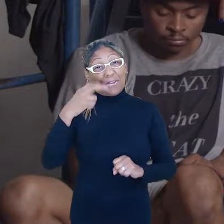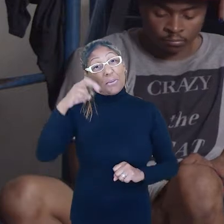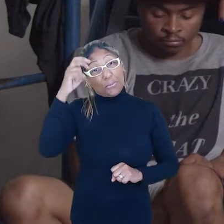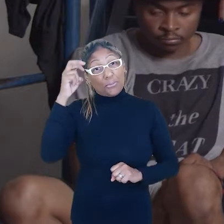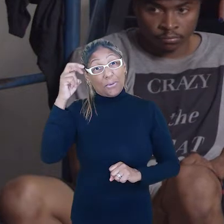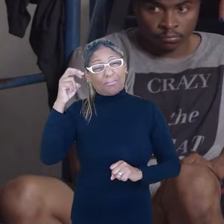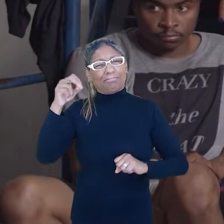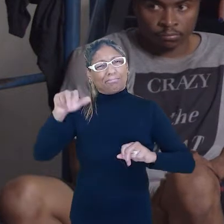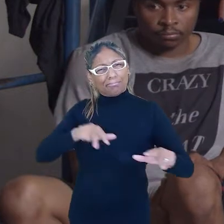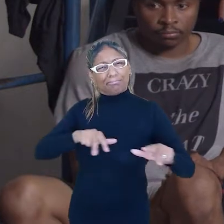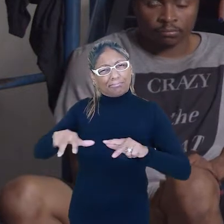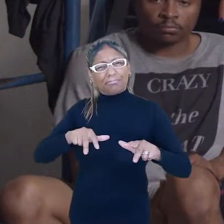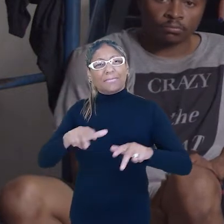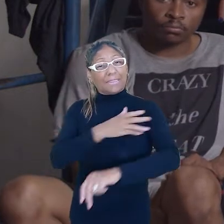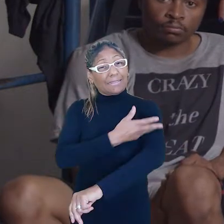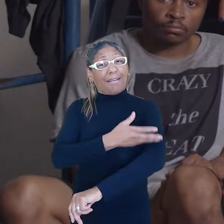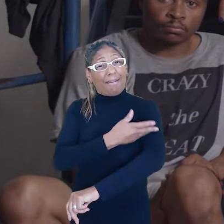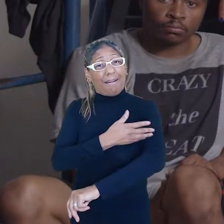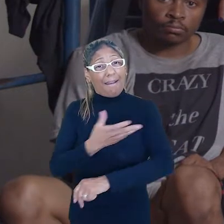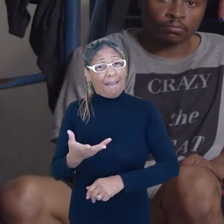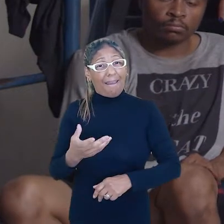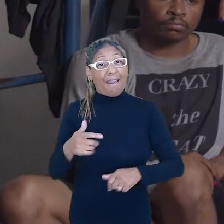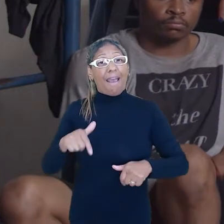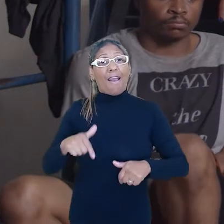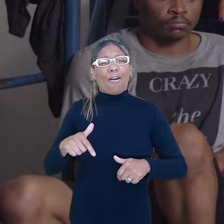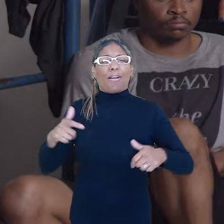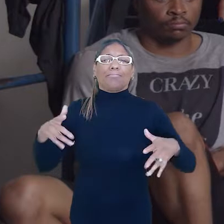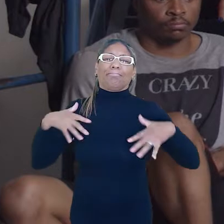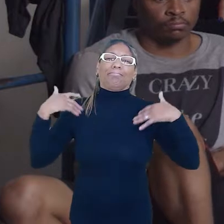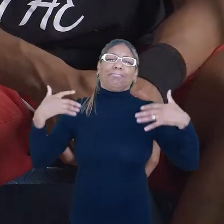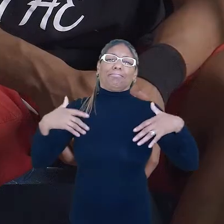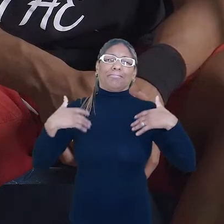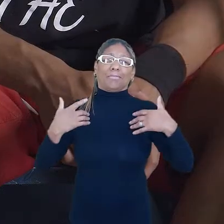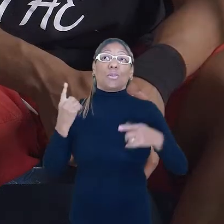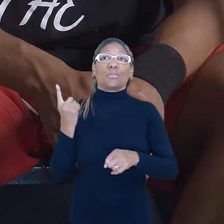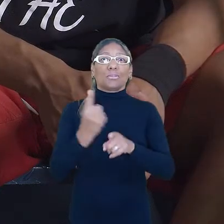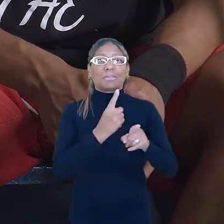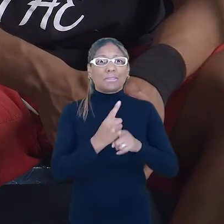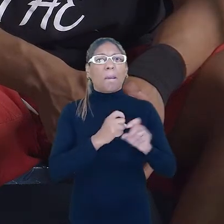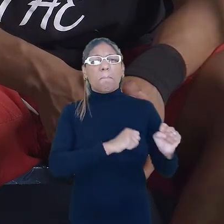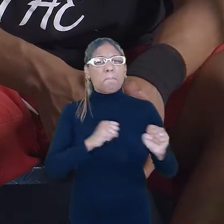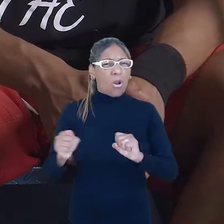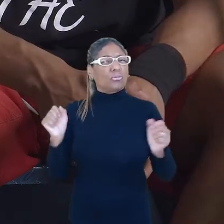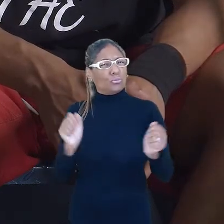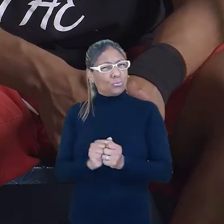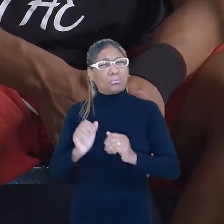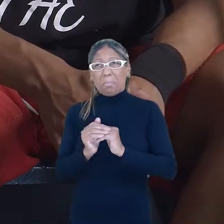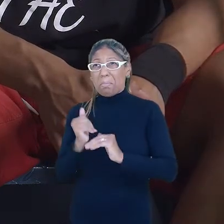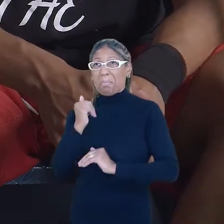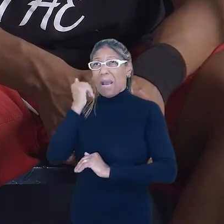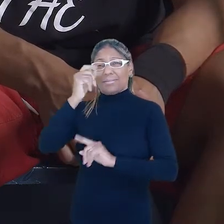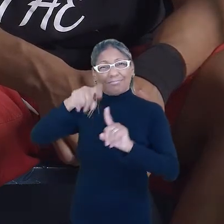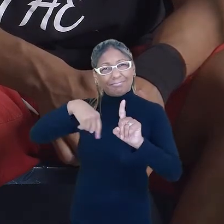uma cultura que o break nós treinava por treinar mesmo, aqui ó, de boa, só para tirar lazer. Só que nós descobrimos que nós pode ir mais, muito